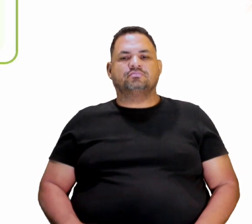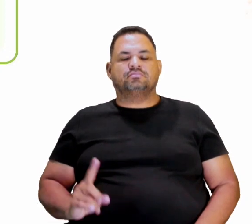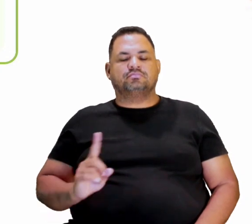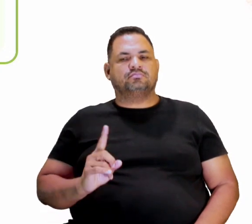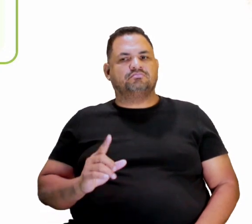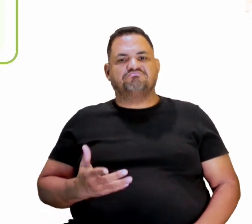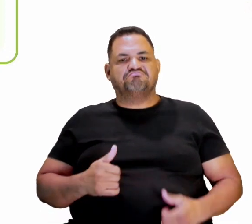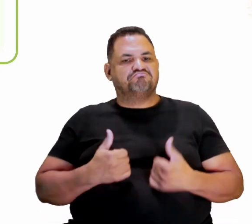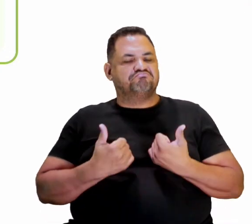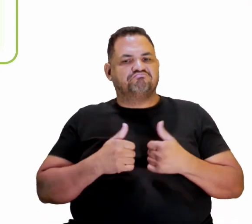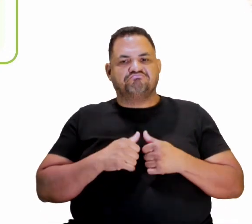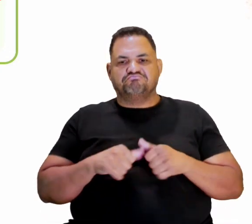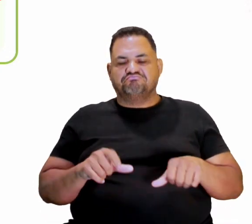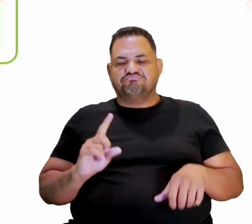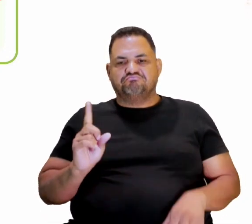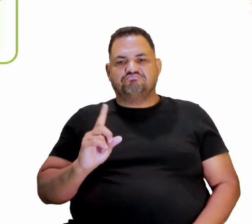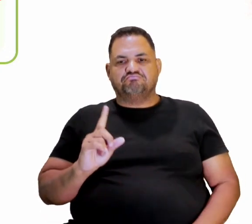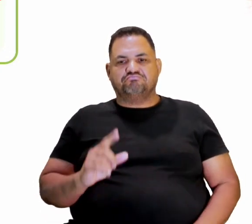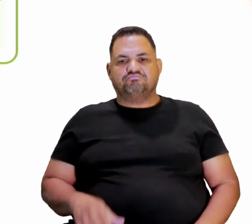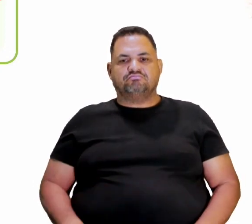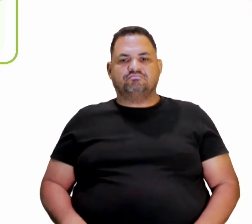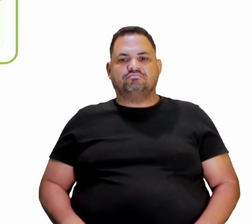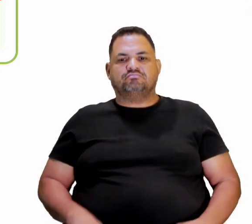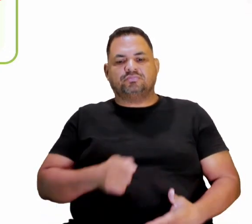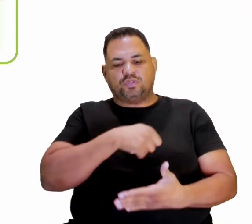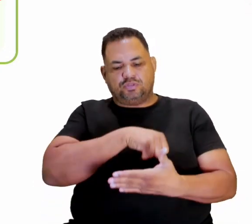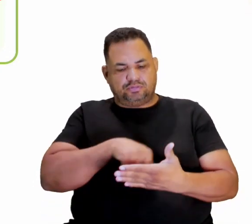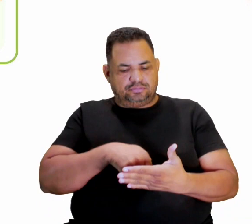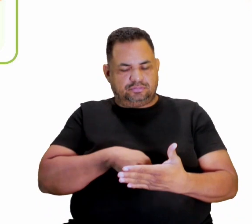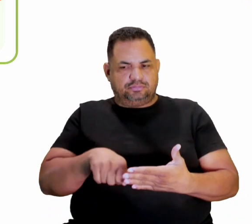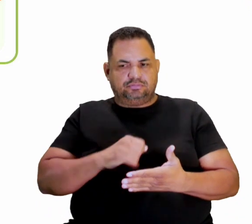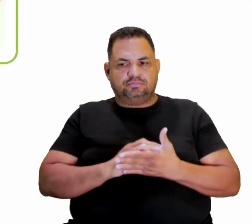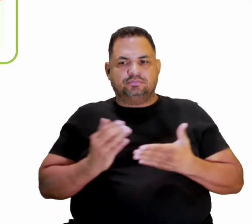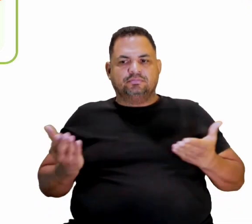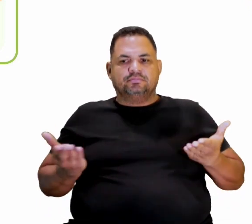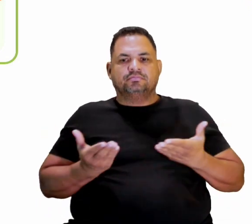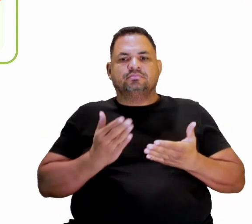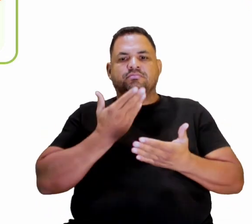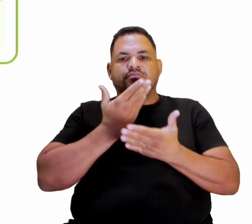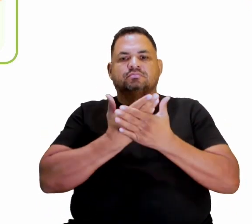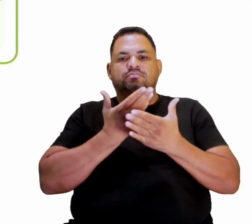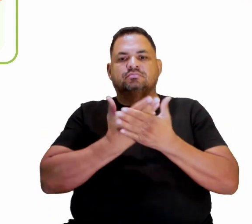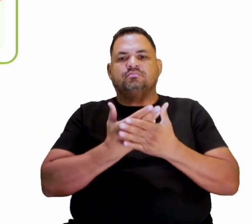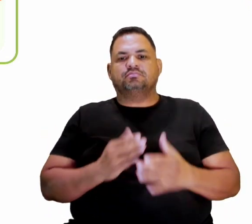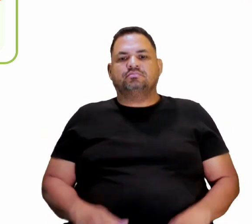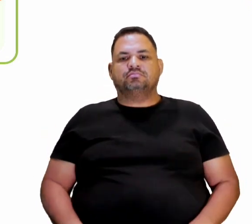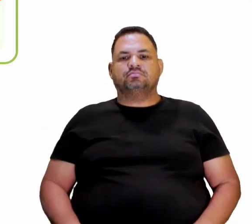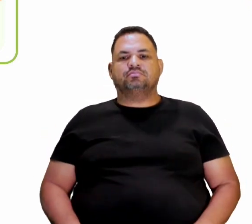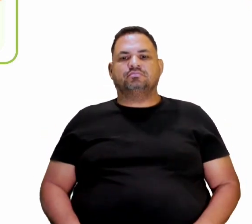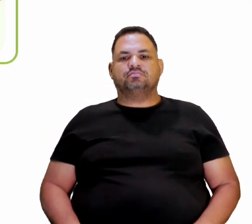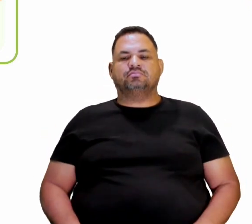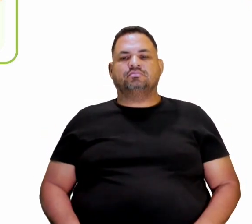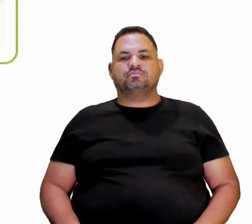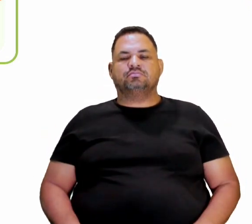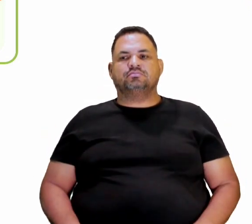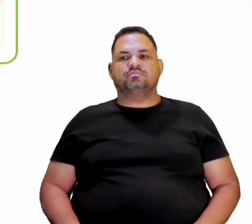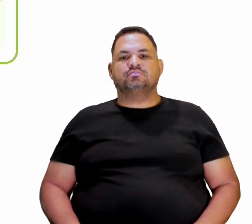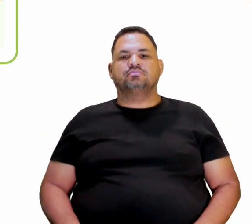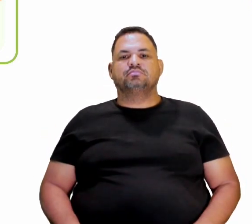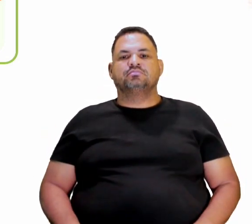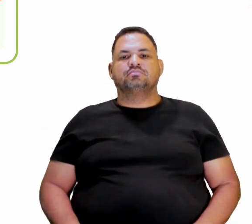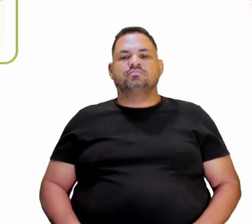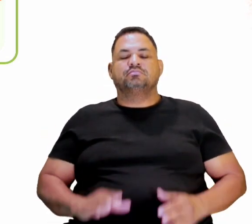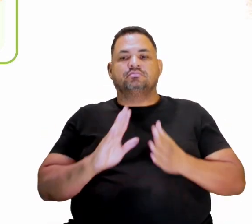eu não estou. I'm taking notes. Eu estou tomando nota. I'm studying. Estou estudando. I'm paying attention. Eu